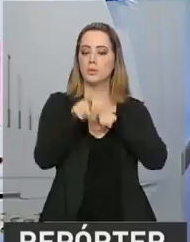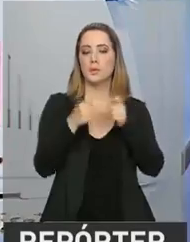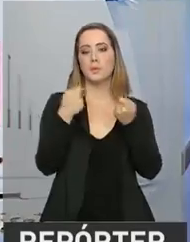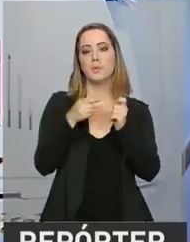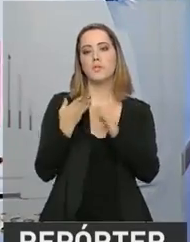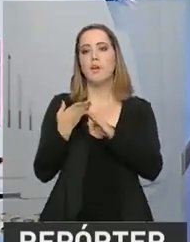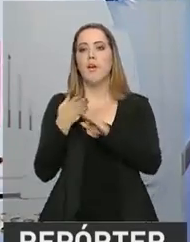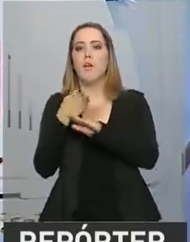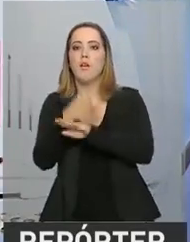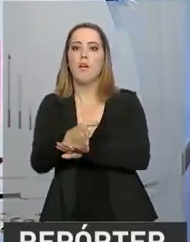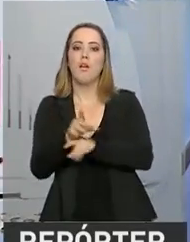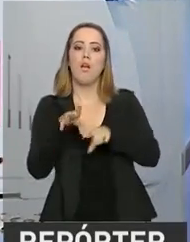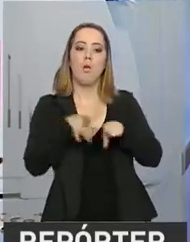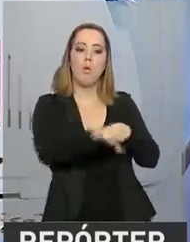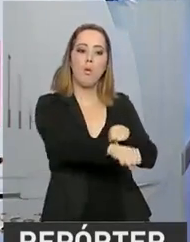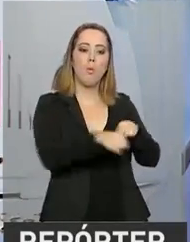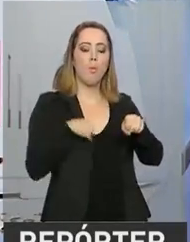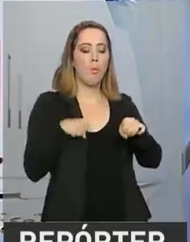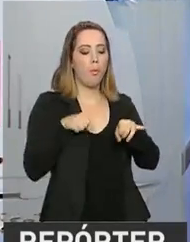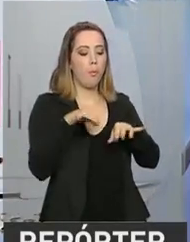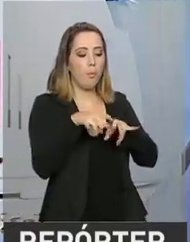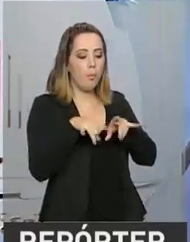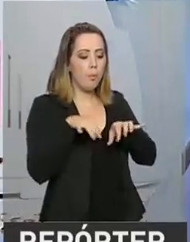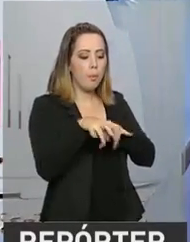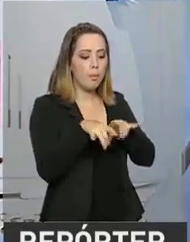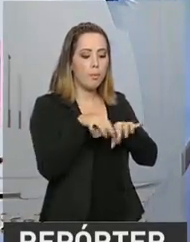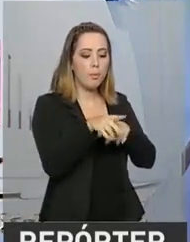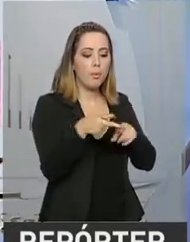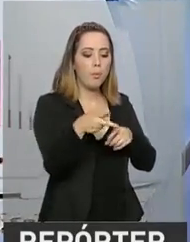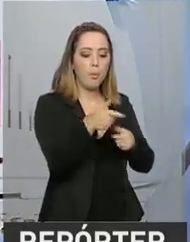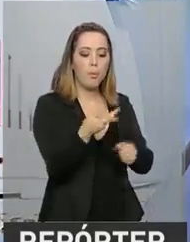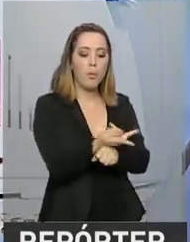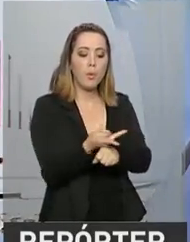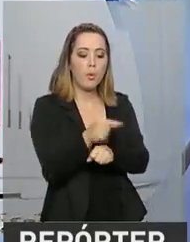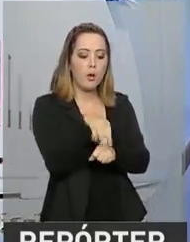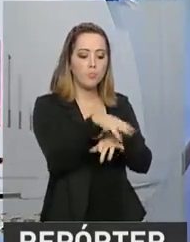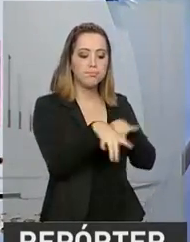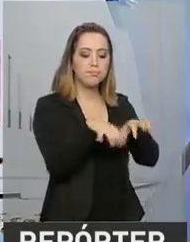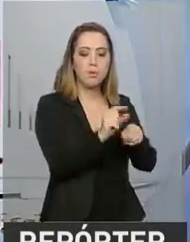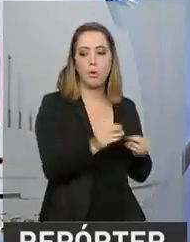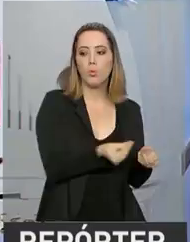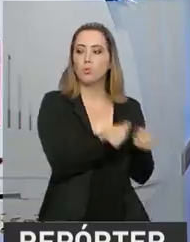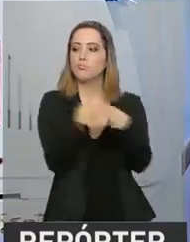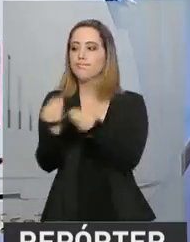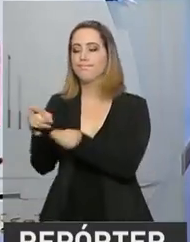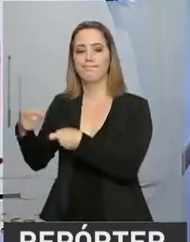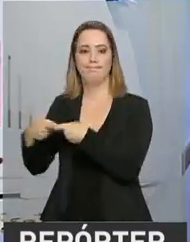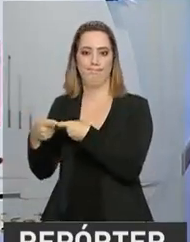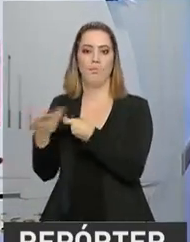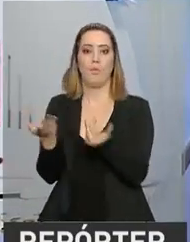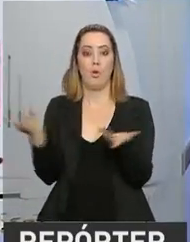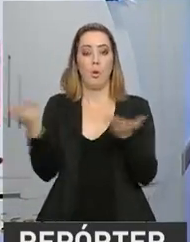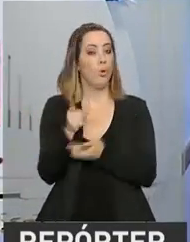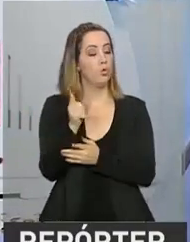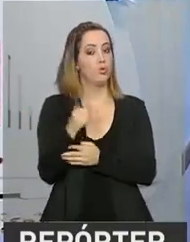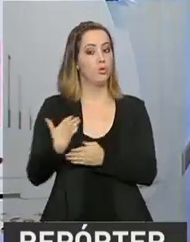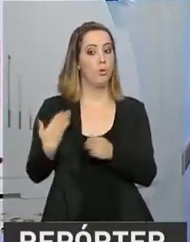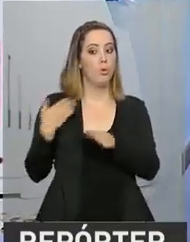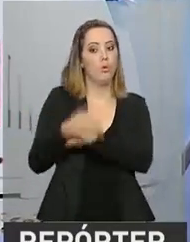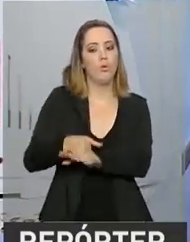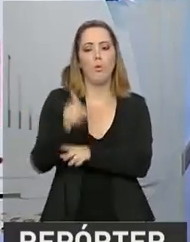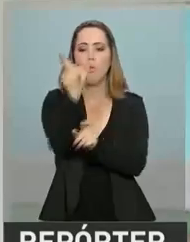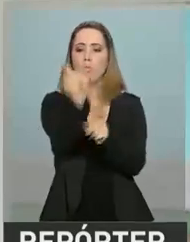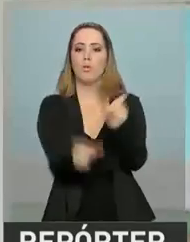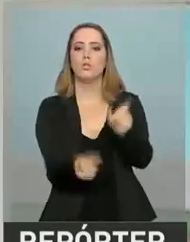arquivo, procurar o prontuário do paciente e passar para o médico. Hoje não, o paciente faz a triagem, vai direto